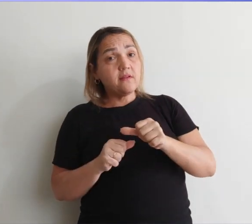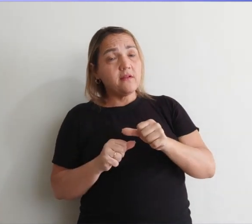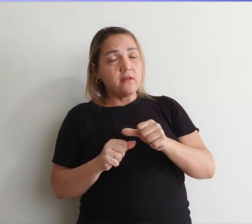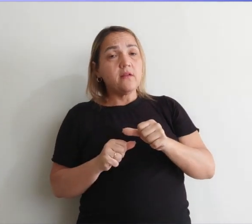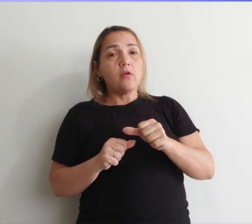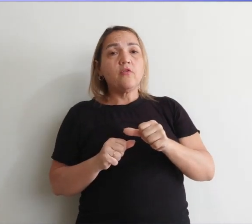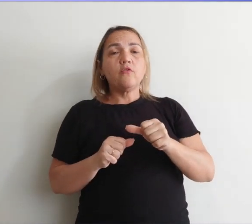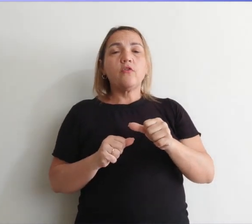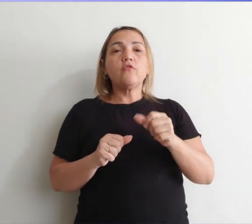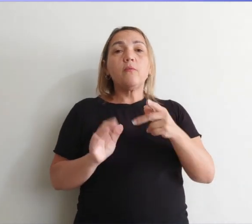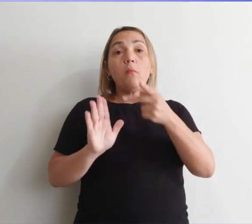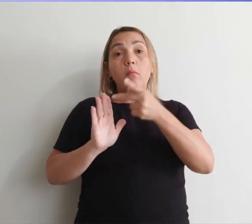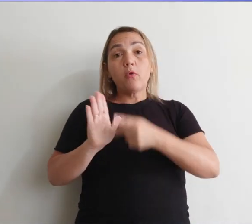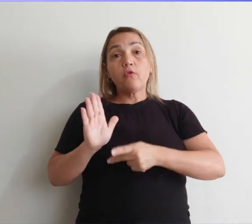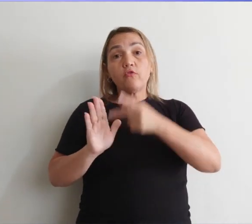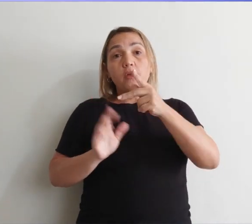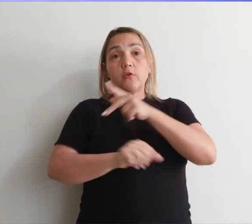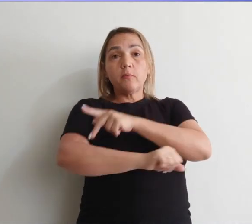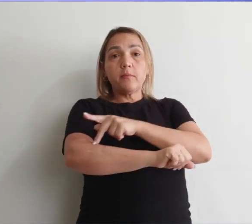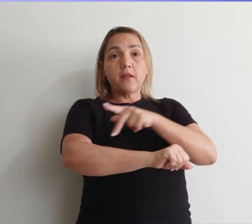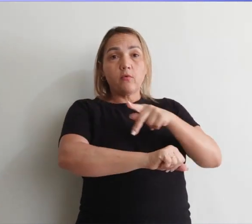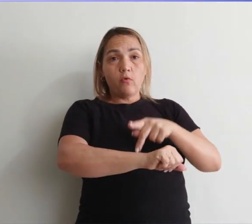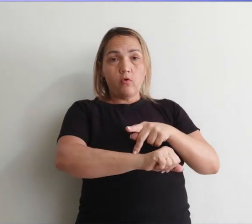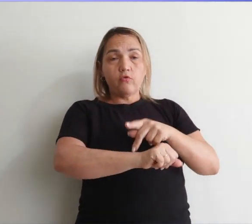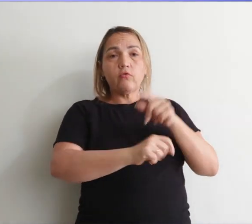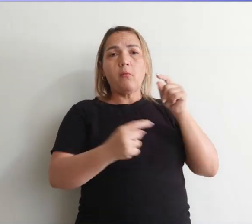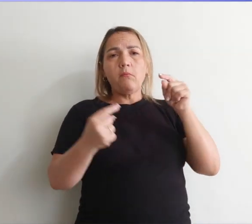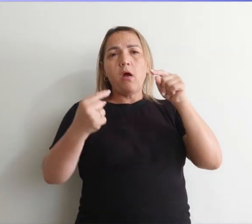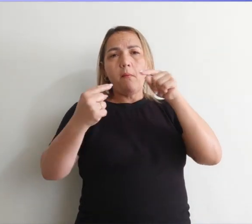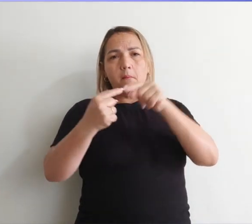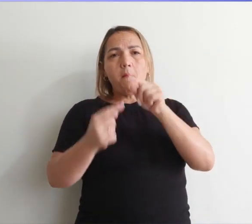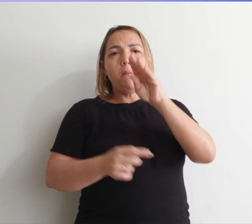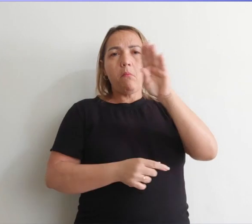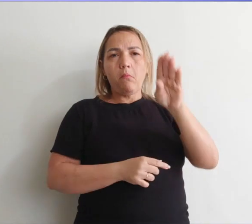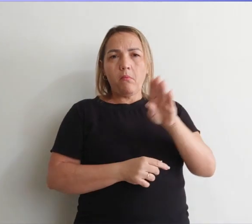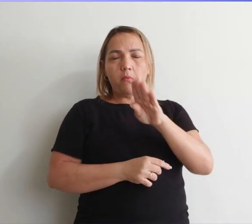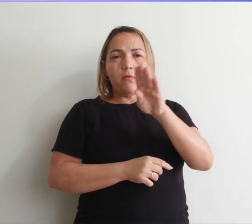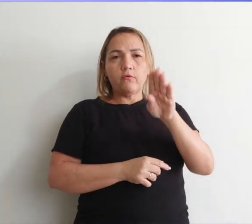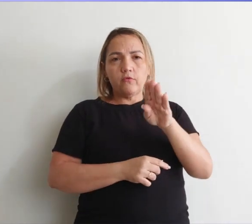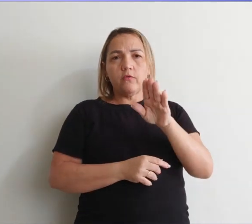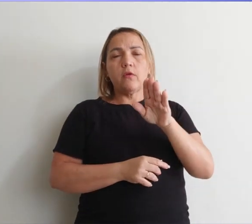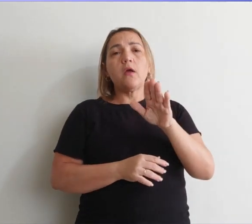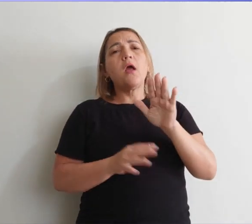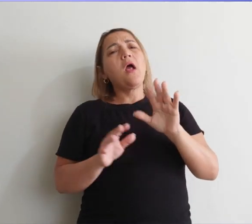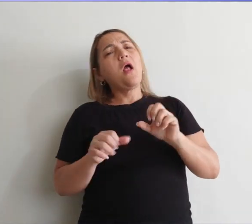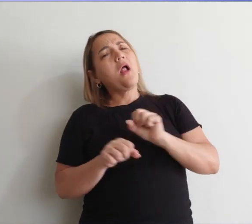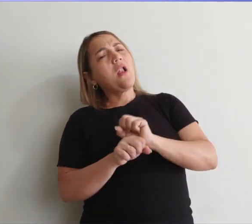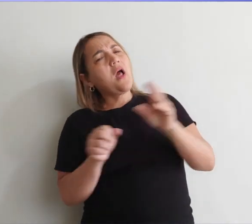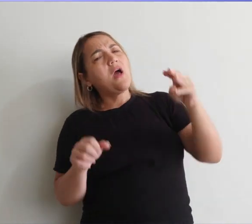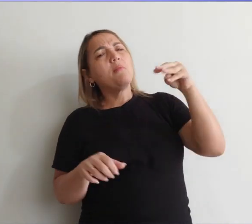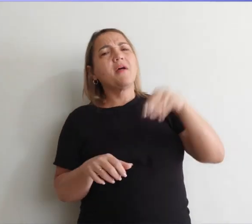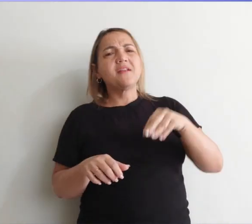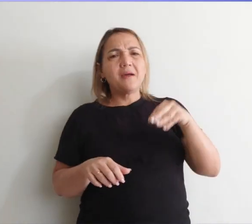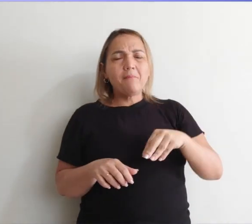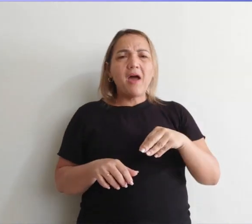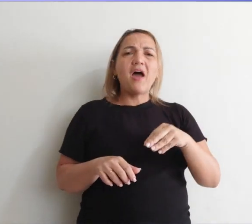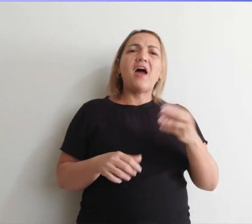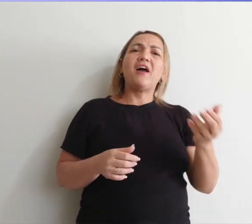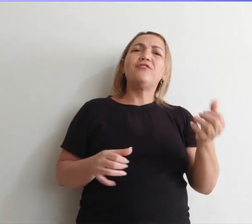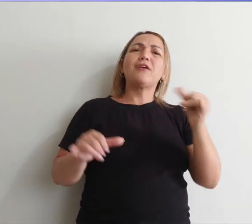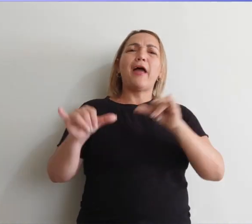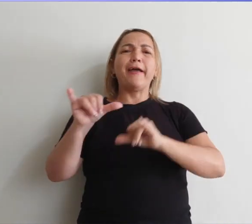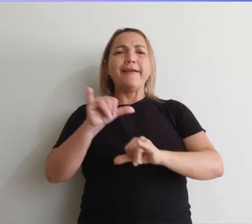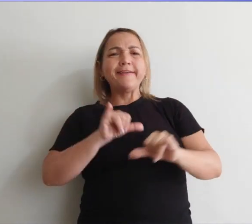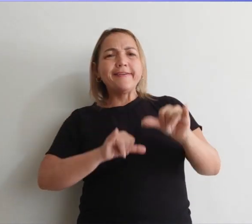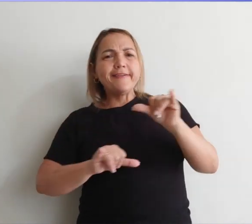num projeto pedagógico mais voltado realmente para a questão biológica, né? Claro que matemática, física,